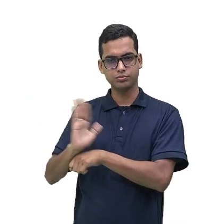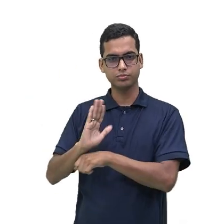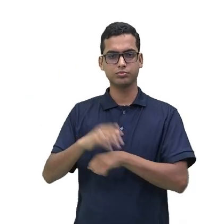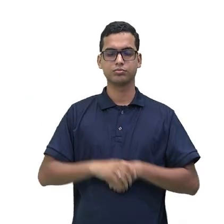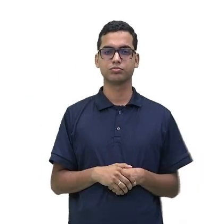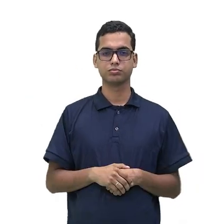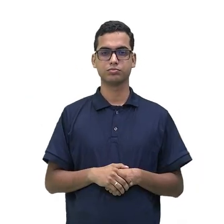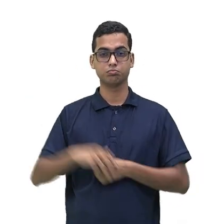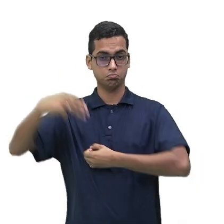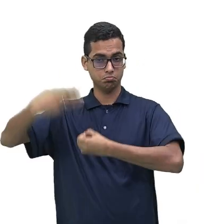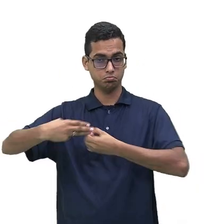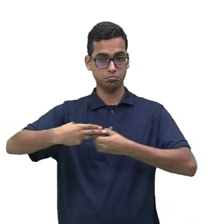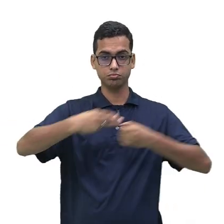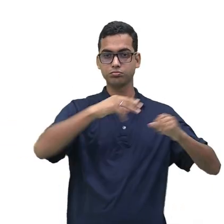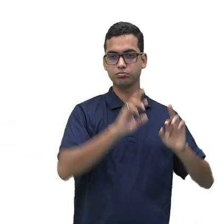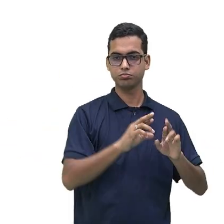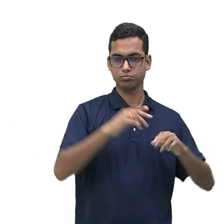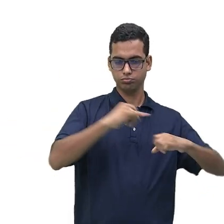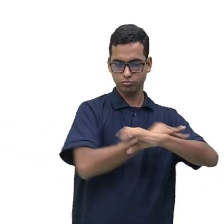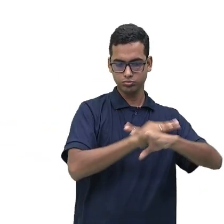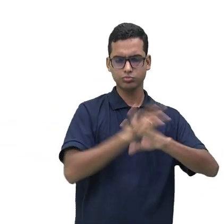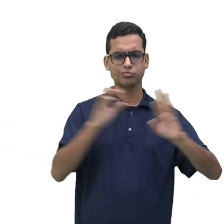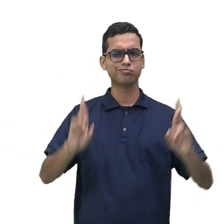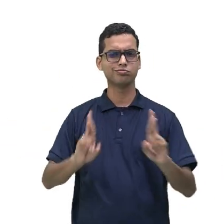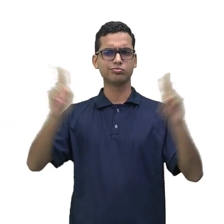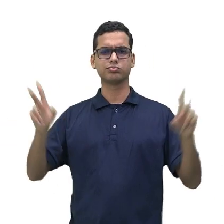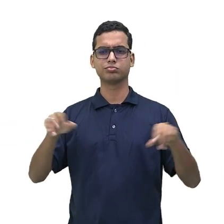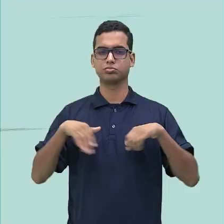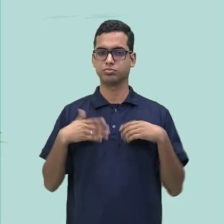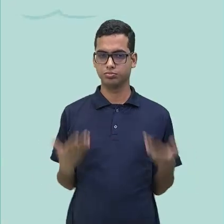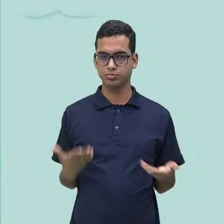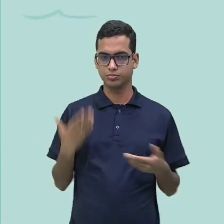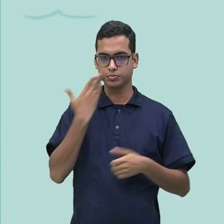Diferença entre município e cidade.